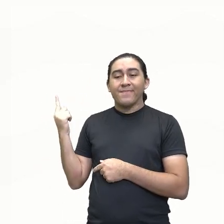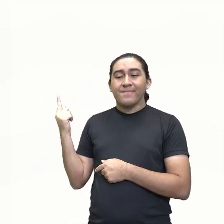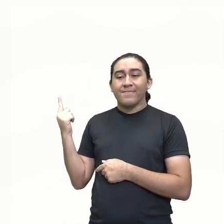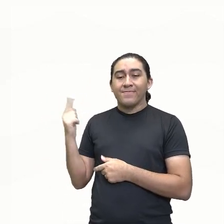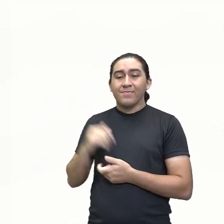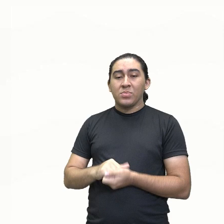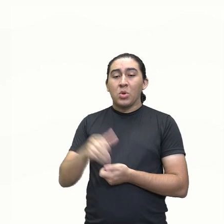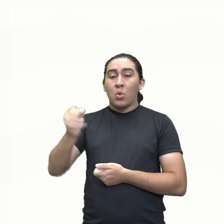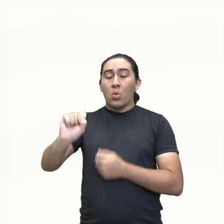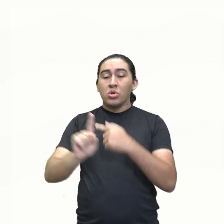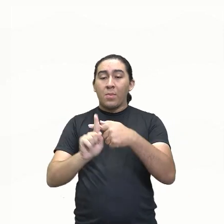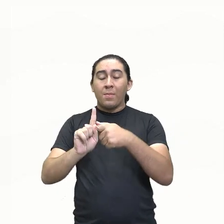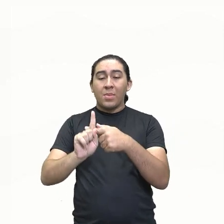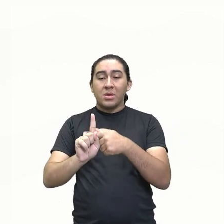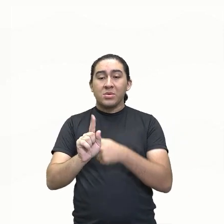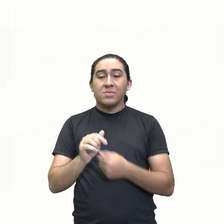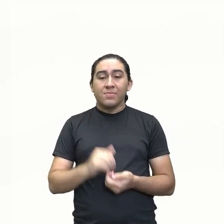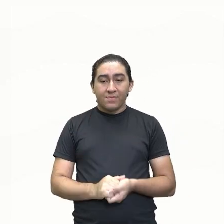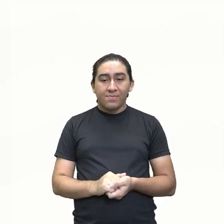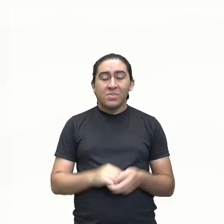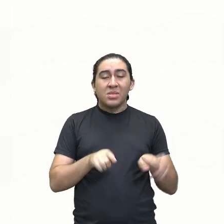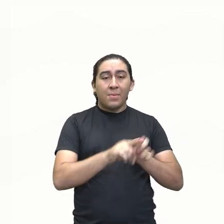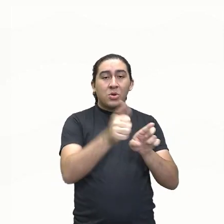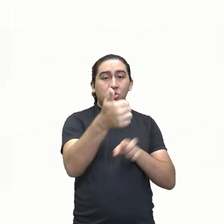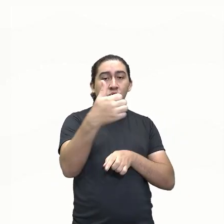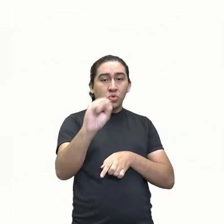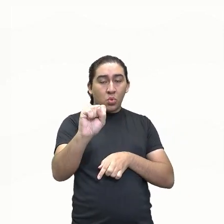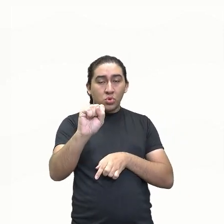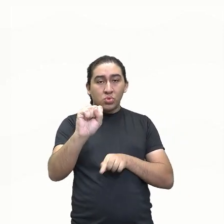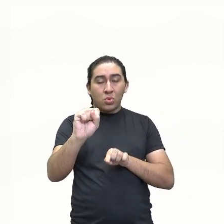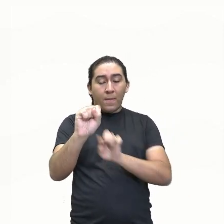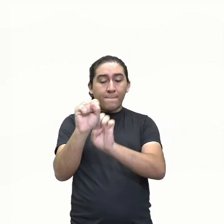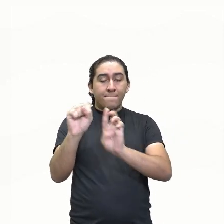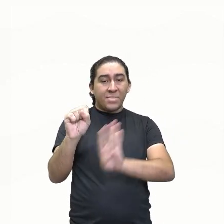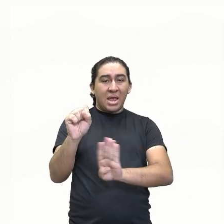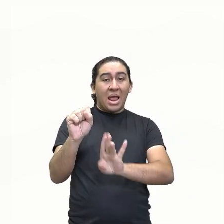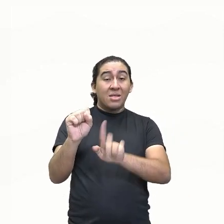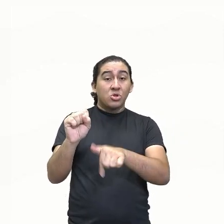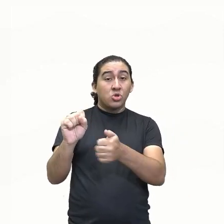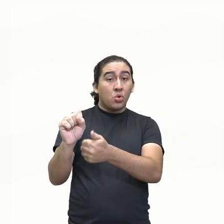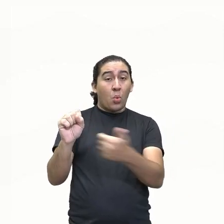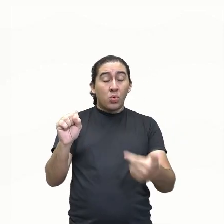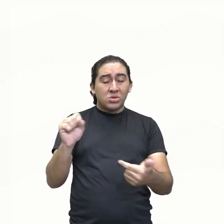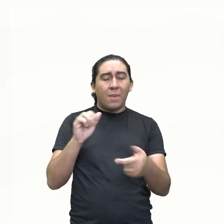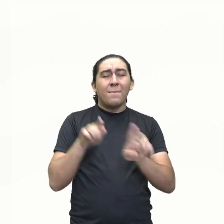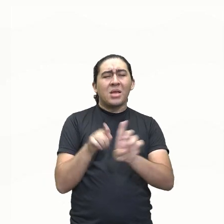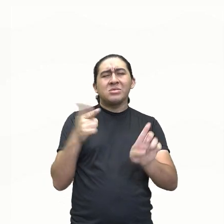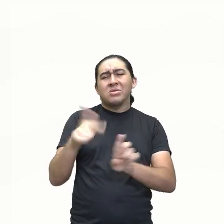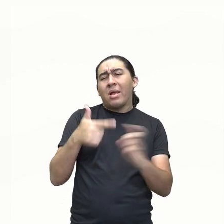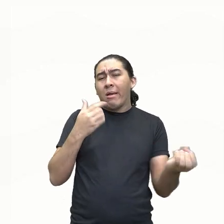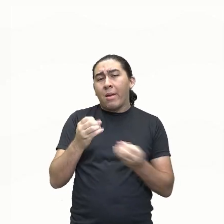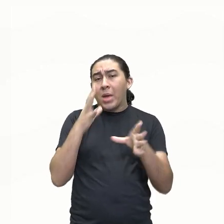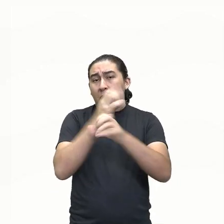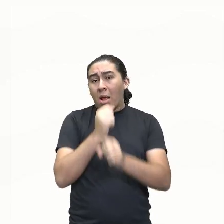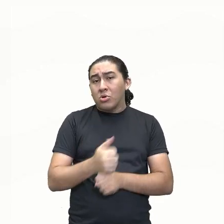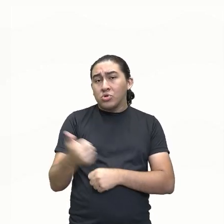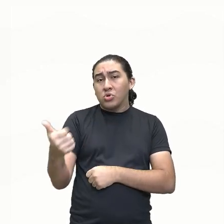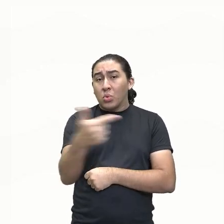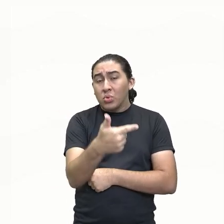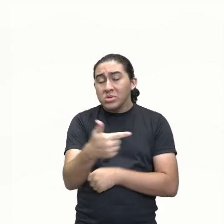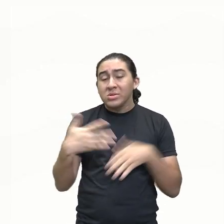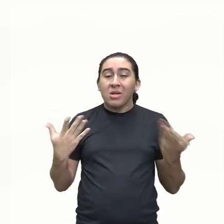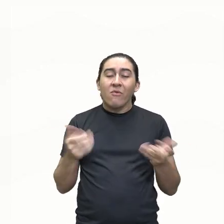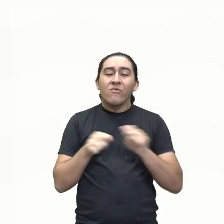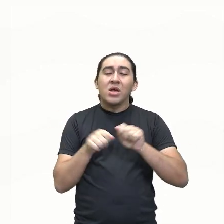de 8 na base 12 e ali também de 18 na base 12. Não dá, não tem como resolver isso na base 12. O que eu